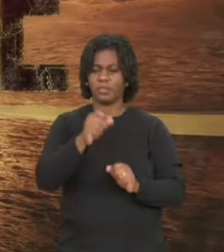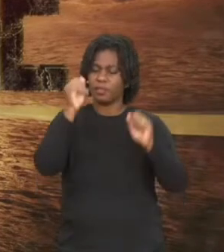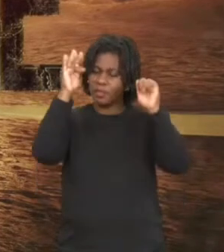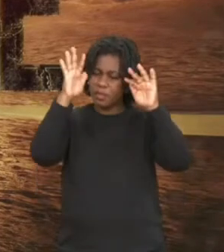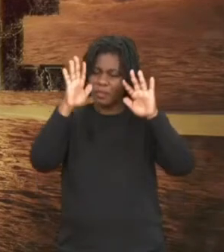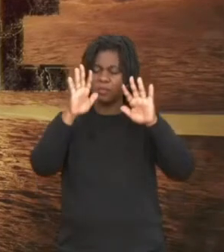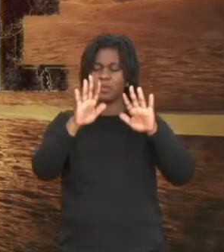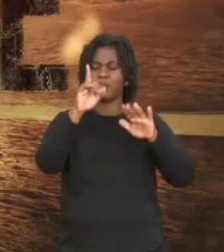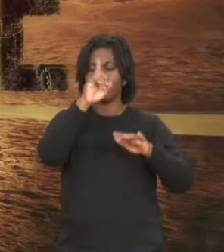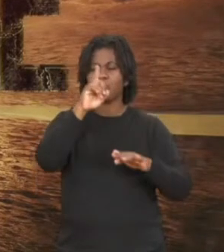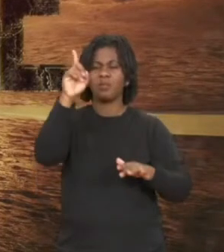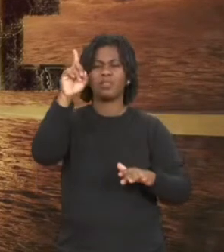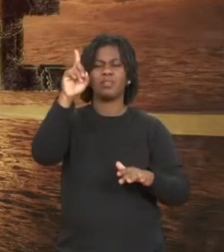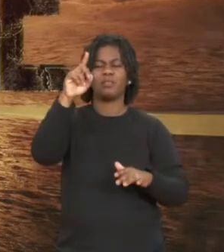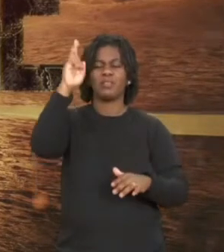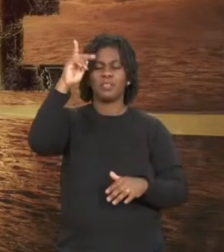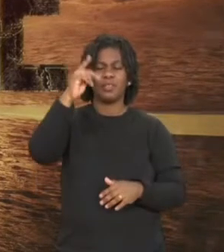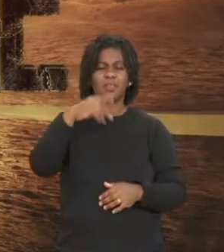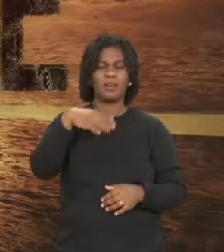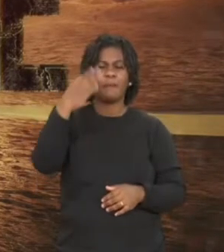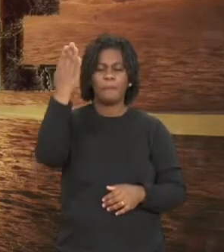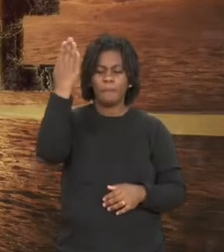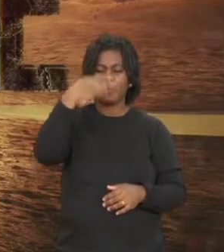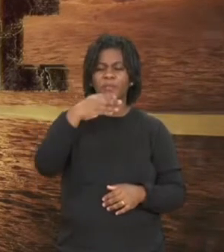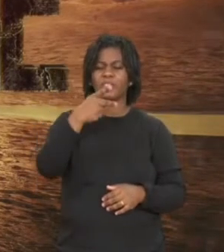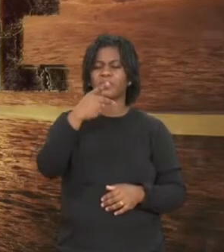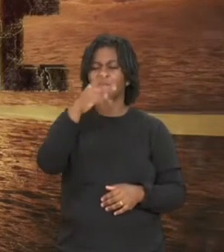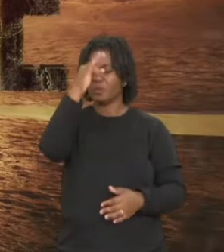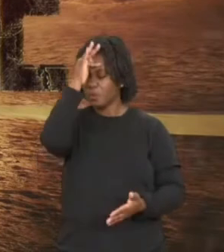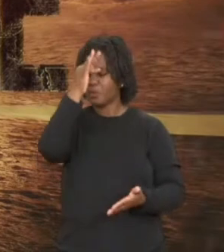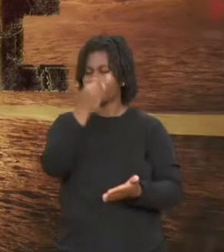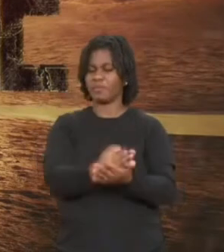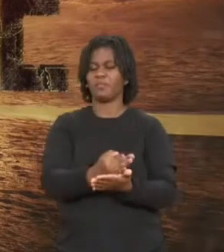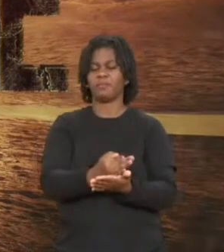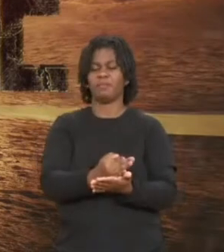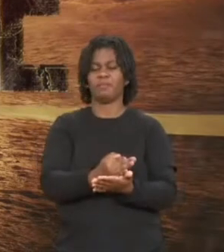pelo teu Deus. Seja aprovado na sua fé.